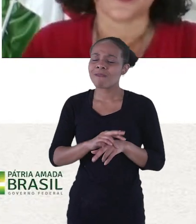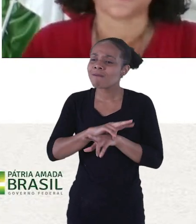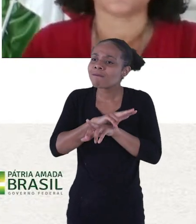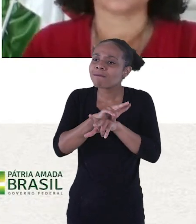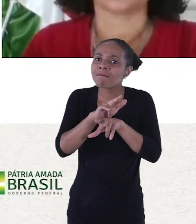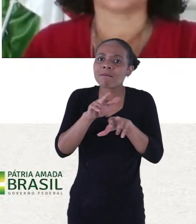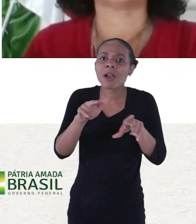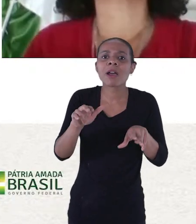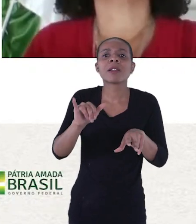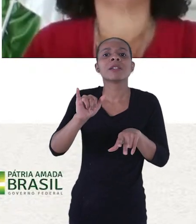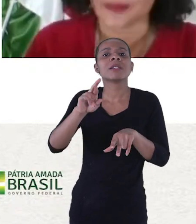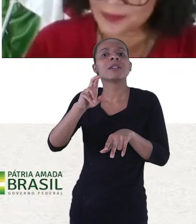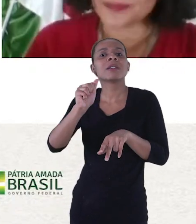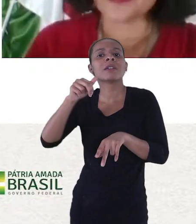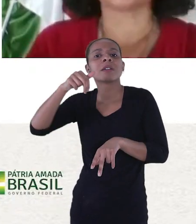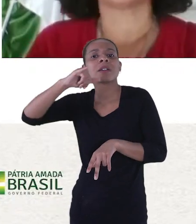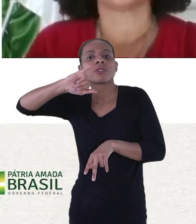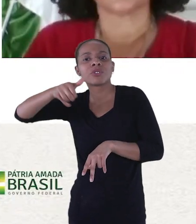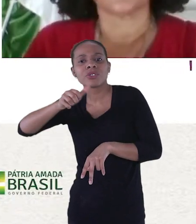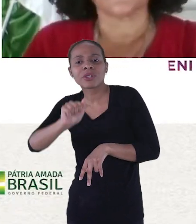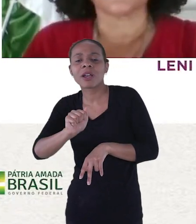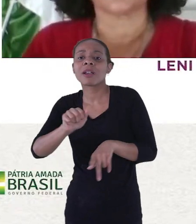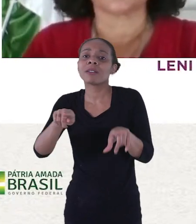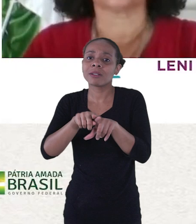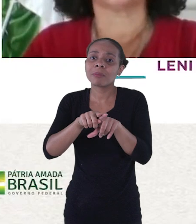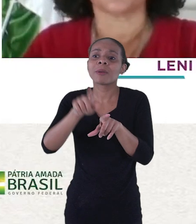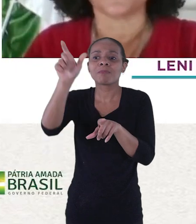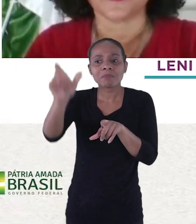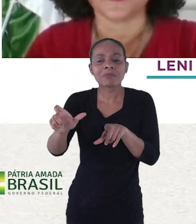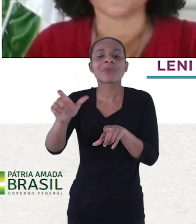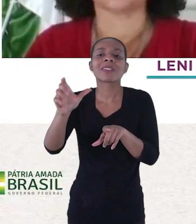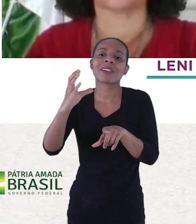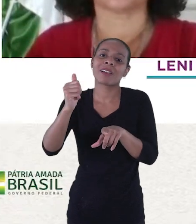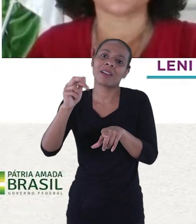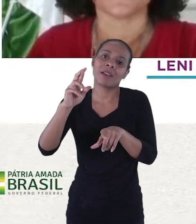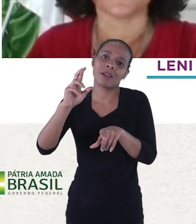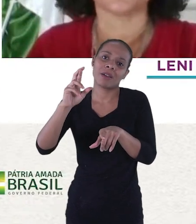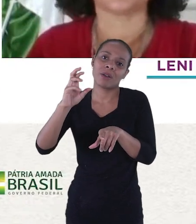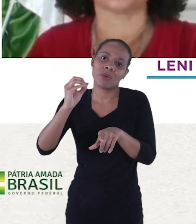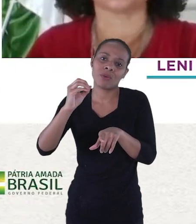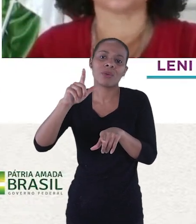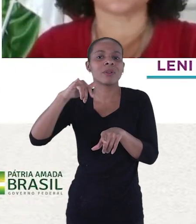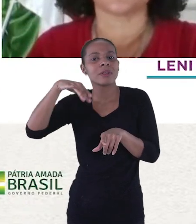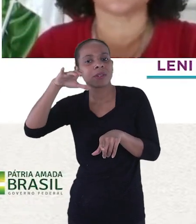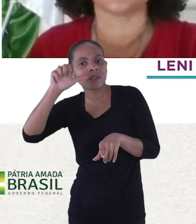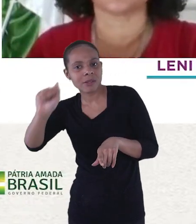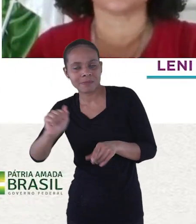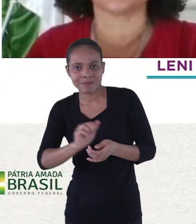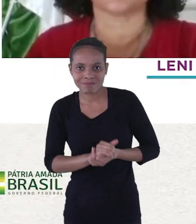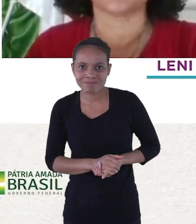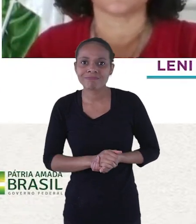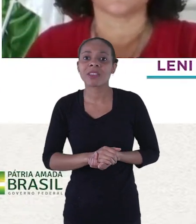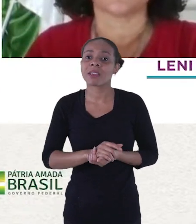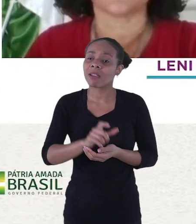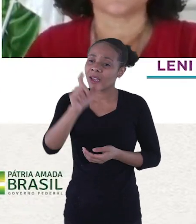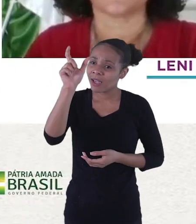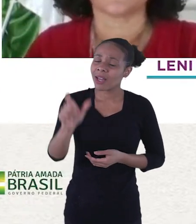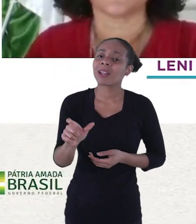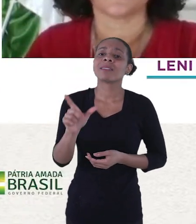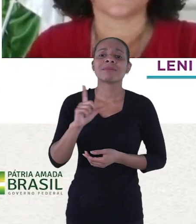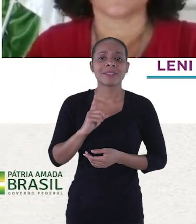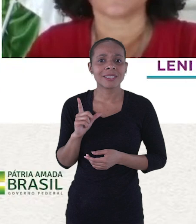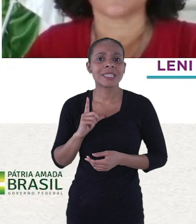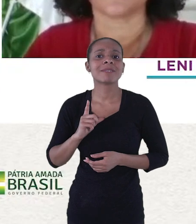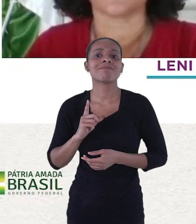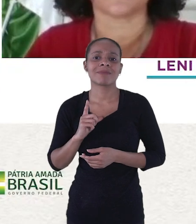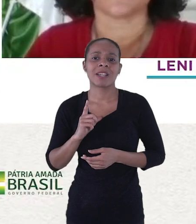Najá Caetano ali nos anos 50, e Carolina. Né? E Carolina abre uma grande brecha, uma grande porta, e vai